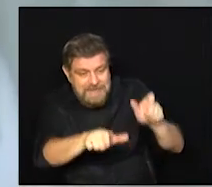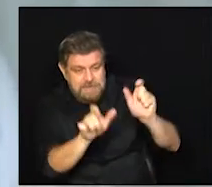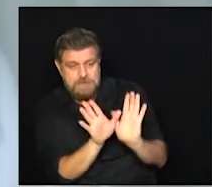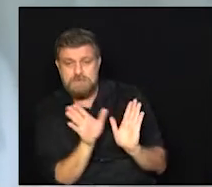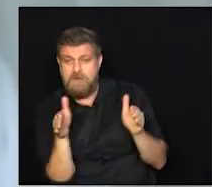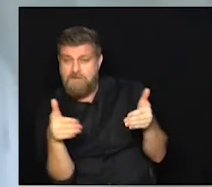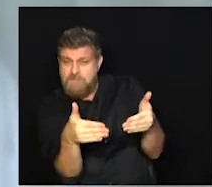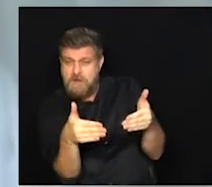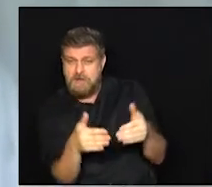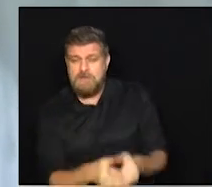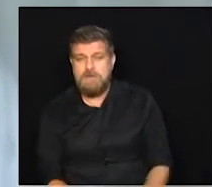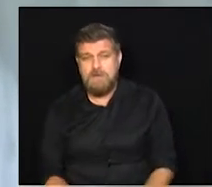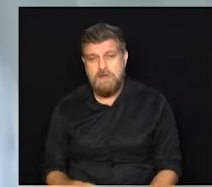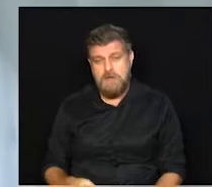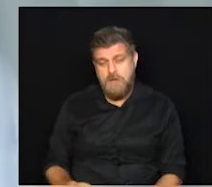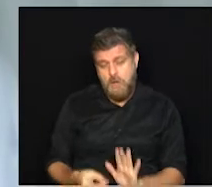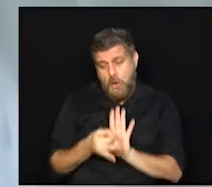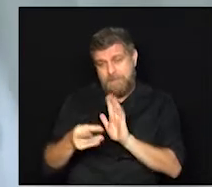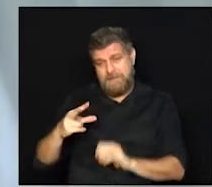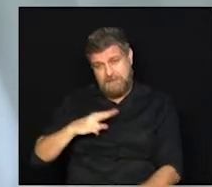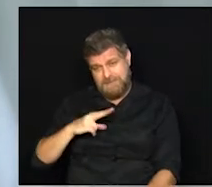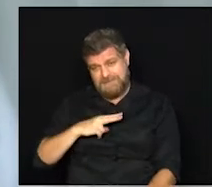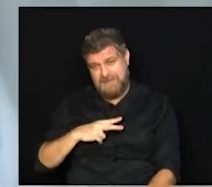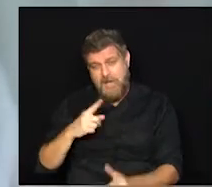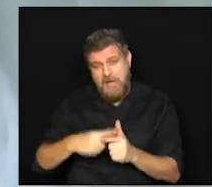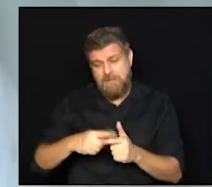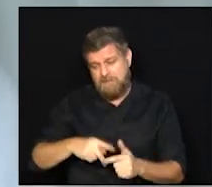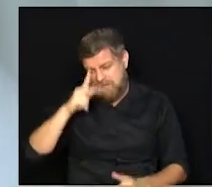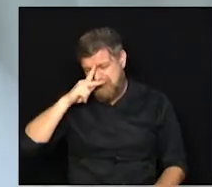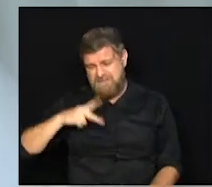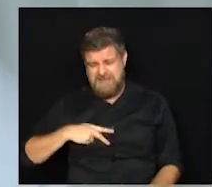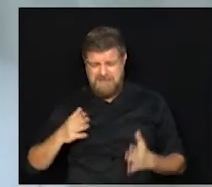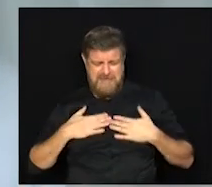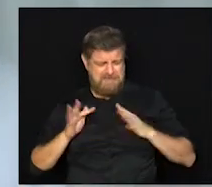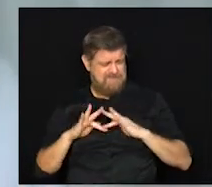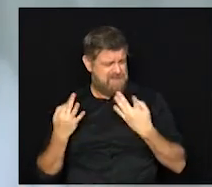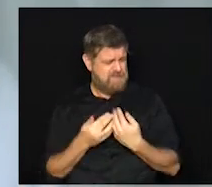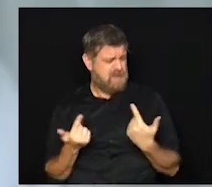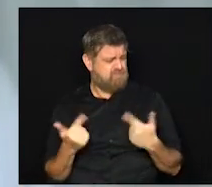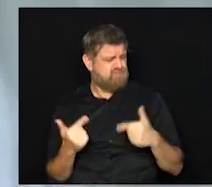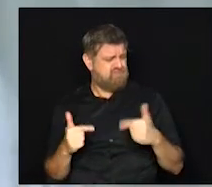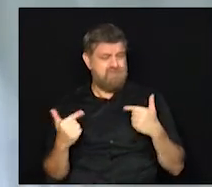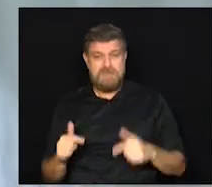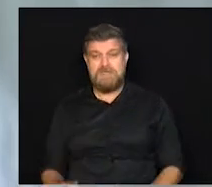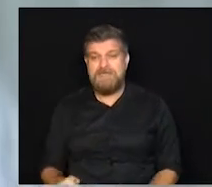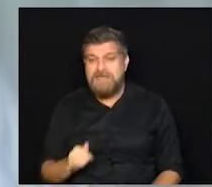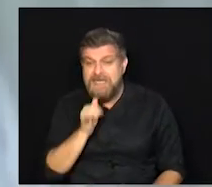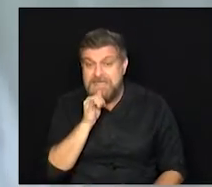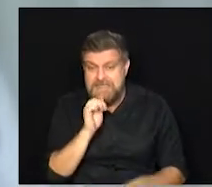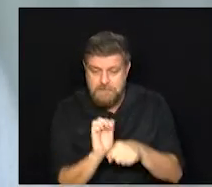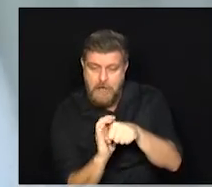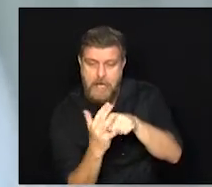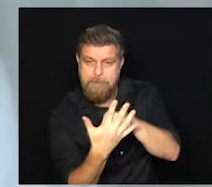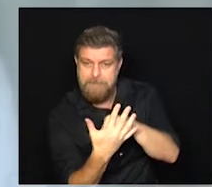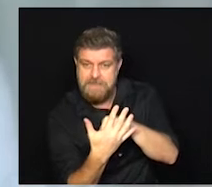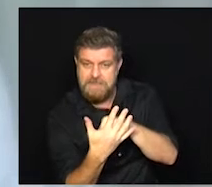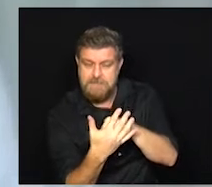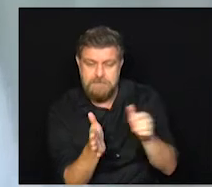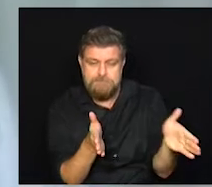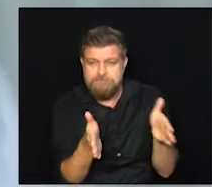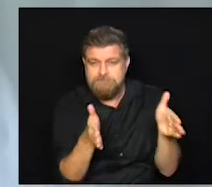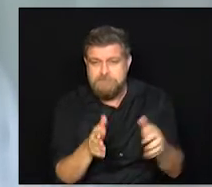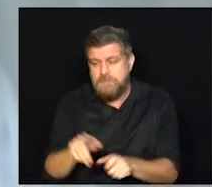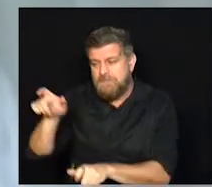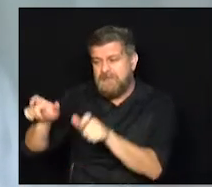que eu vejo é que, assim, o problema não é meu, não é com a minha família. A gente está vendo a pandemia aí e as pessoas